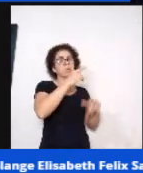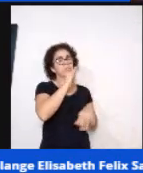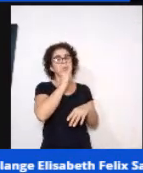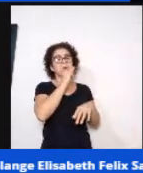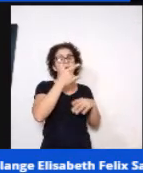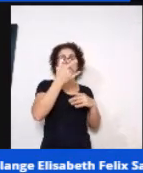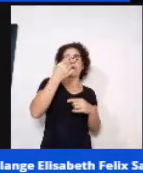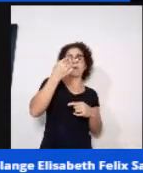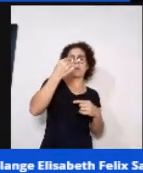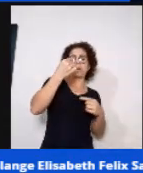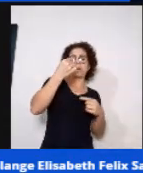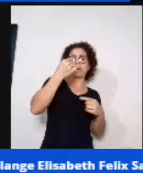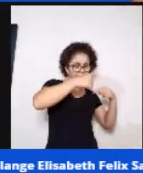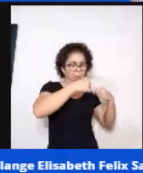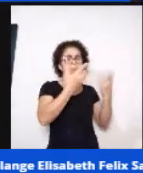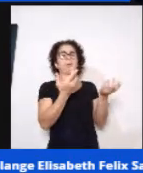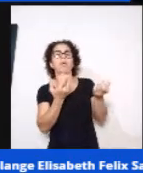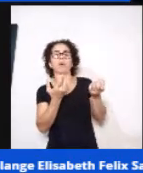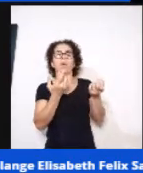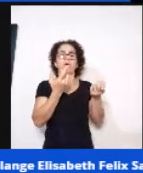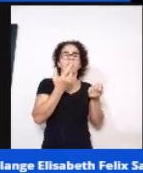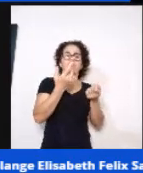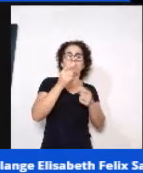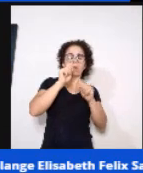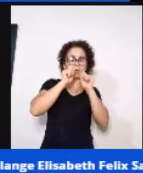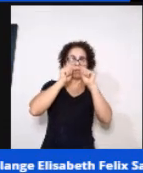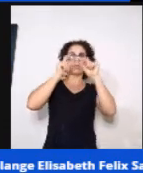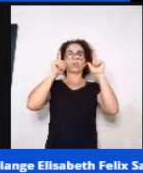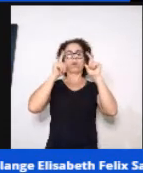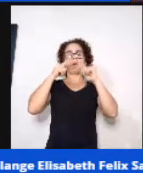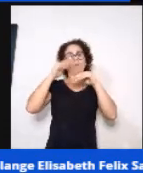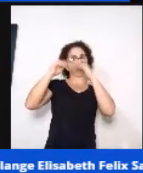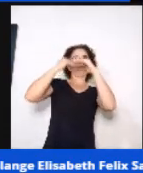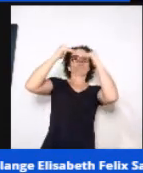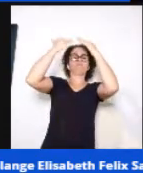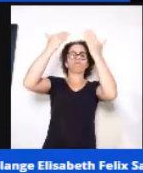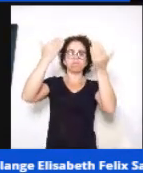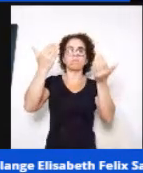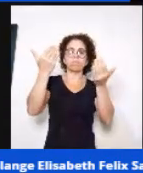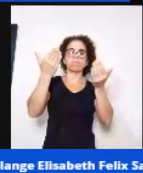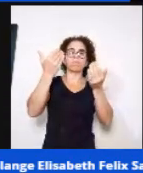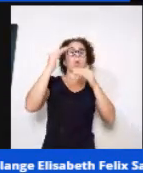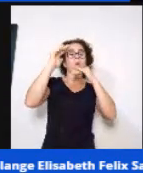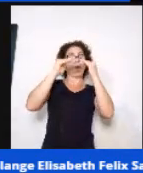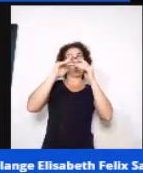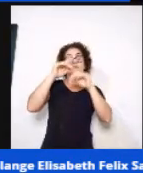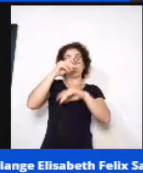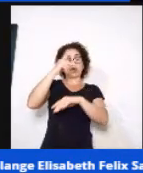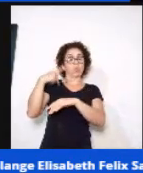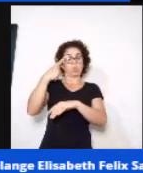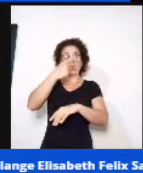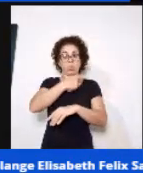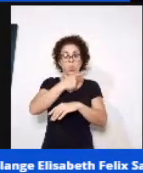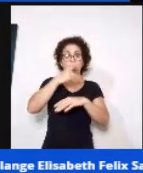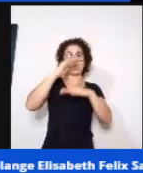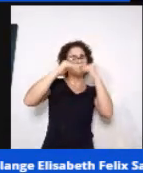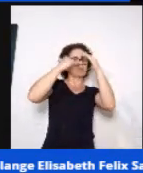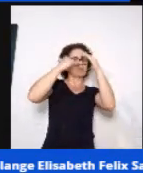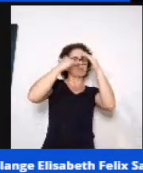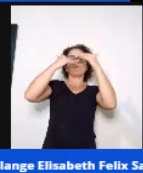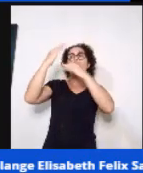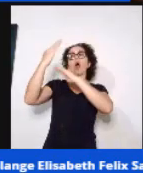está apontando para nos alertar e nos fazer crescer. A gente só cresce com a ajuda do outro. Seja ele